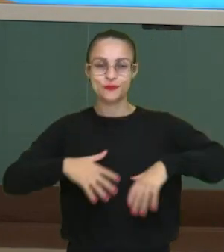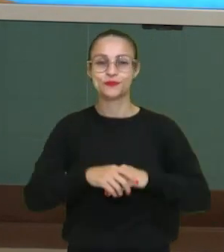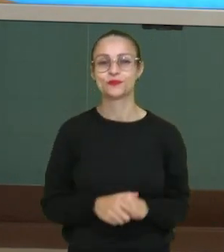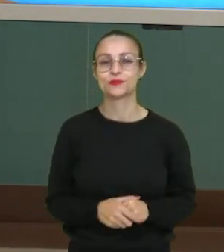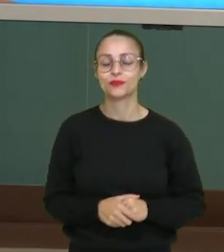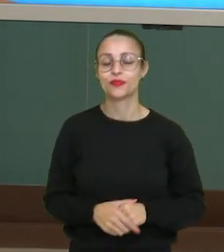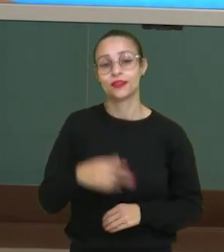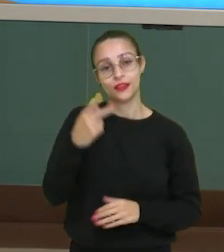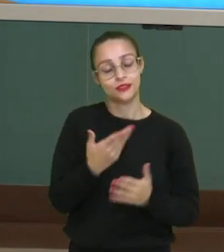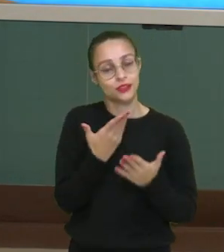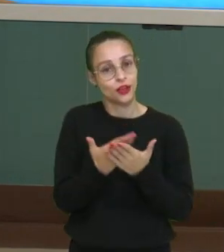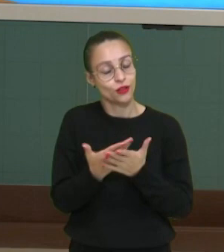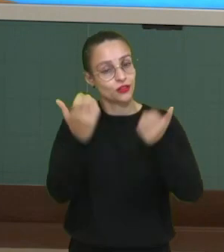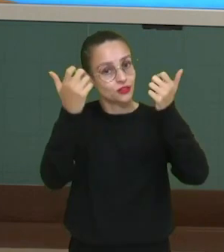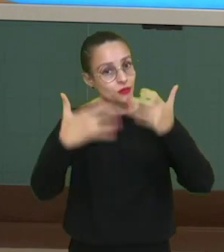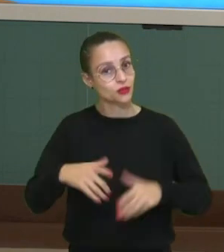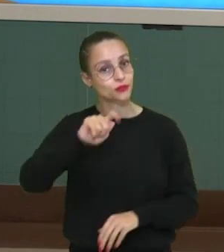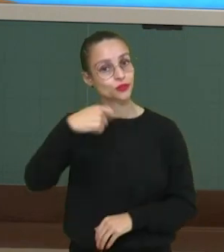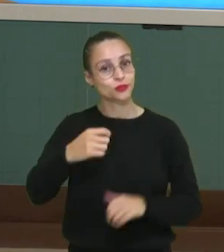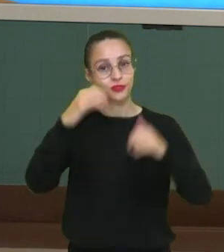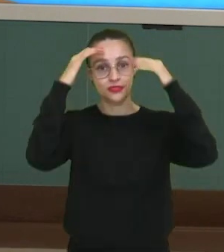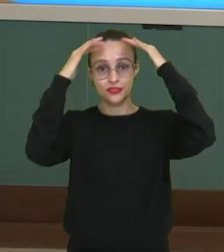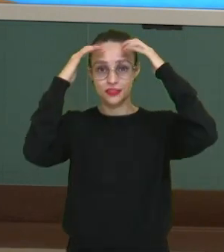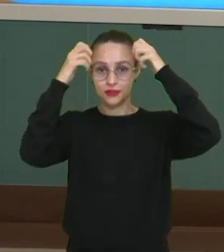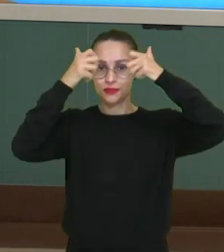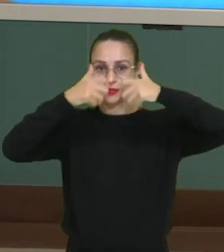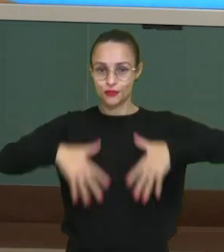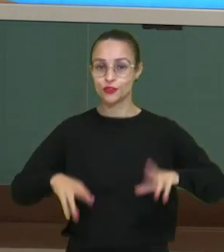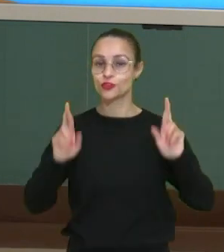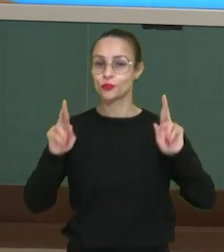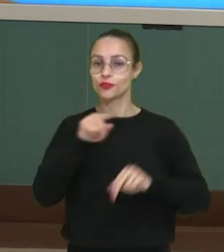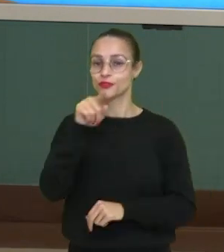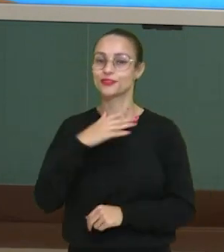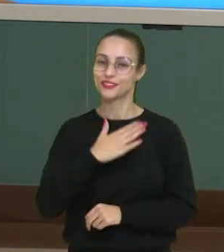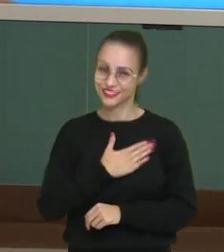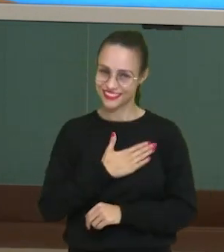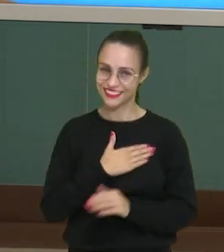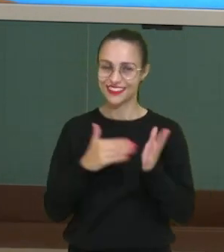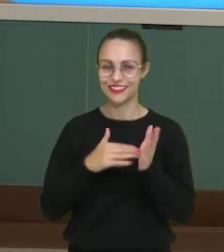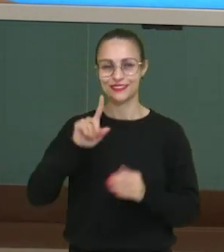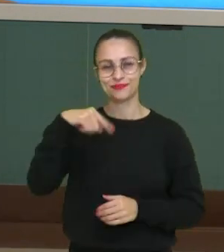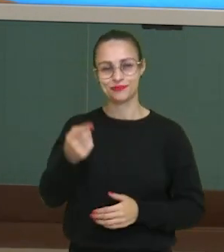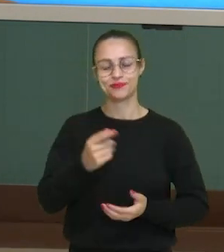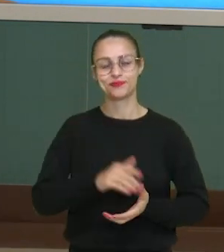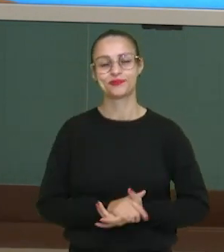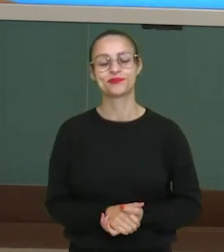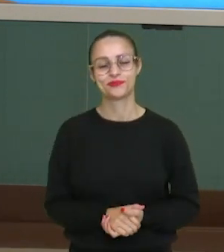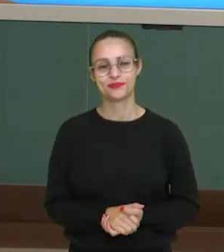Nessa aula, nós falamos sobre o sistema nervoso. Espero que vocês tenham gostado e até breve!